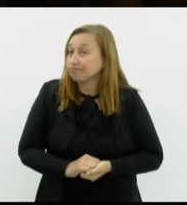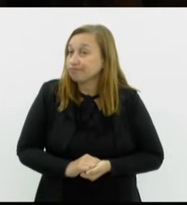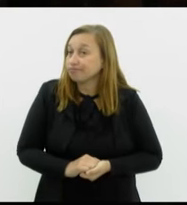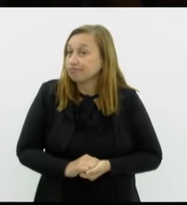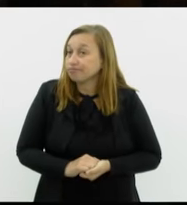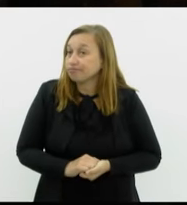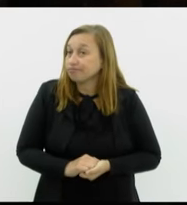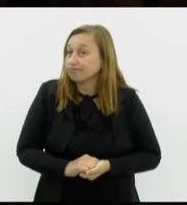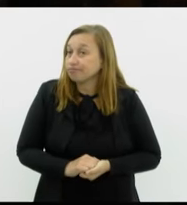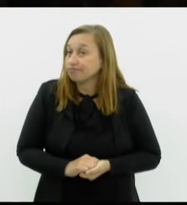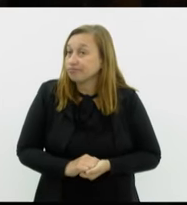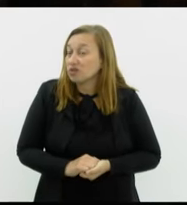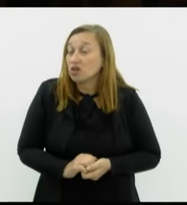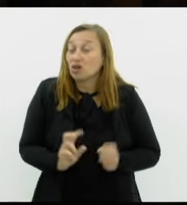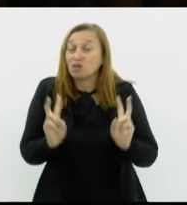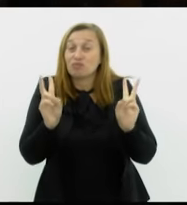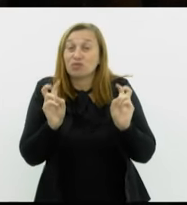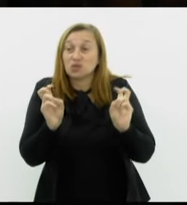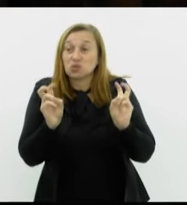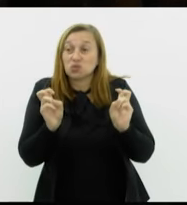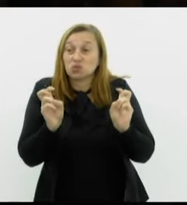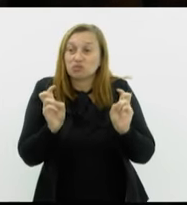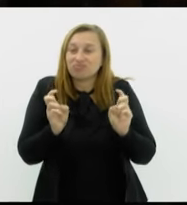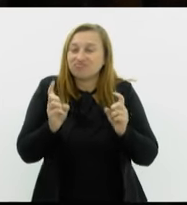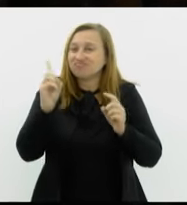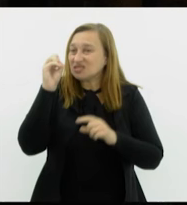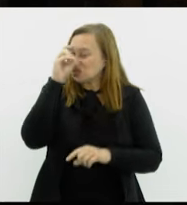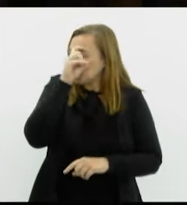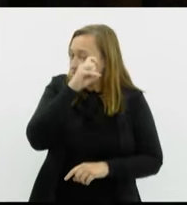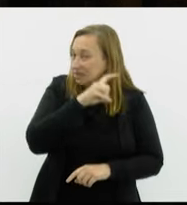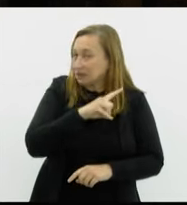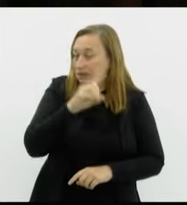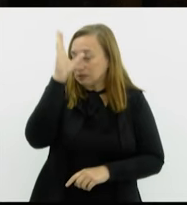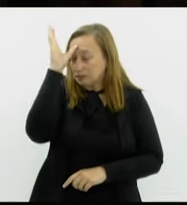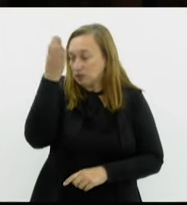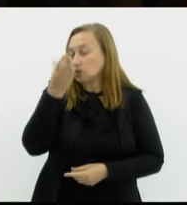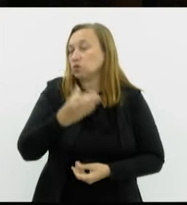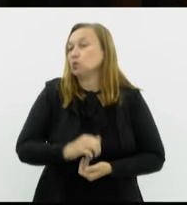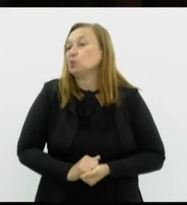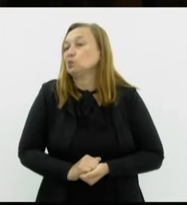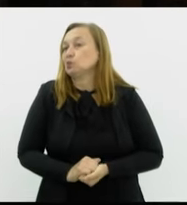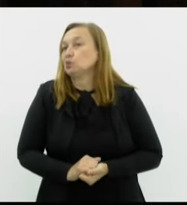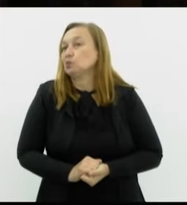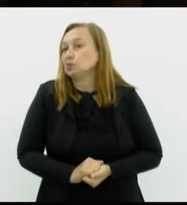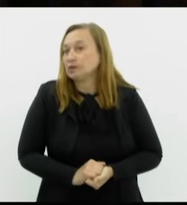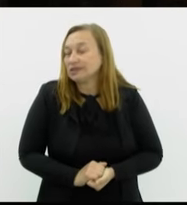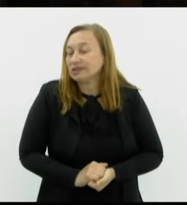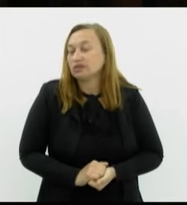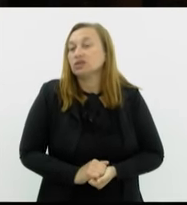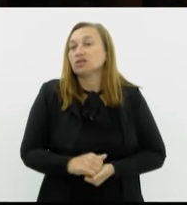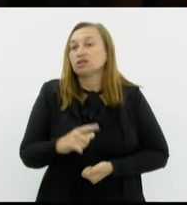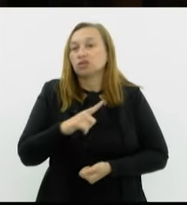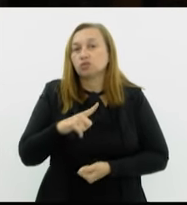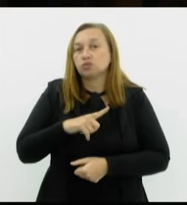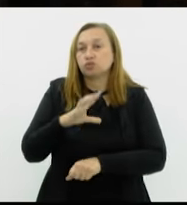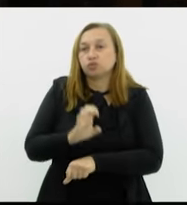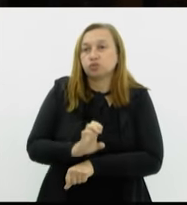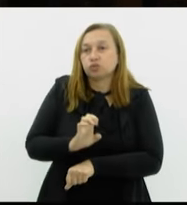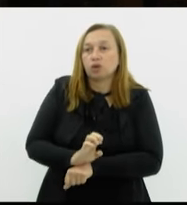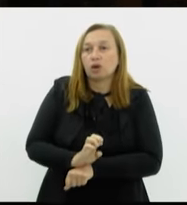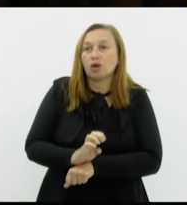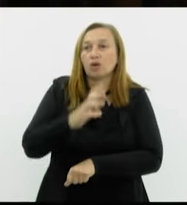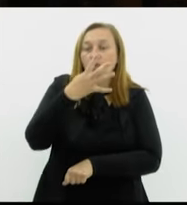Né? São questões extremamente complexas e de difícil solução. A gente tem um Estado que tem